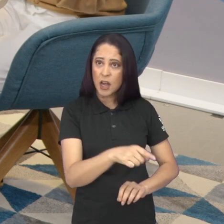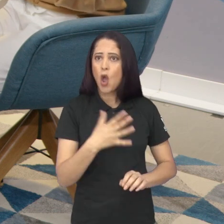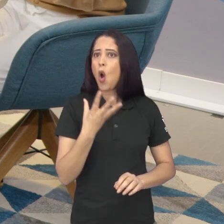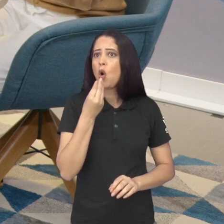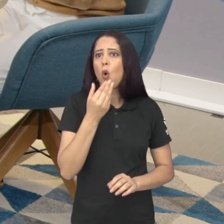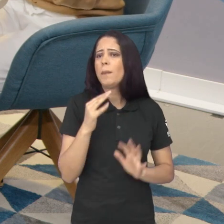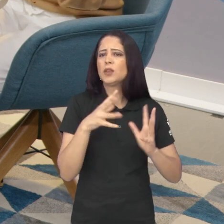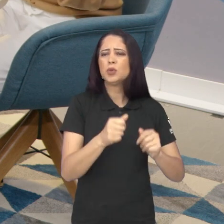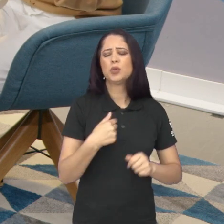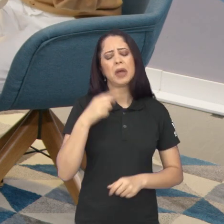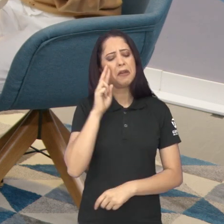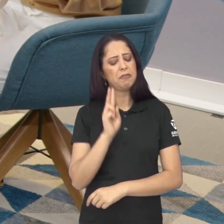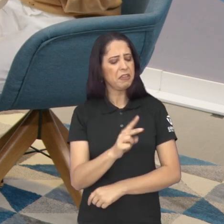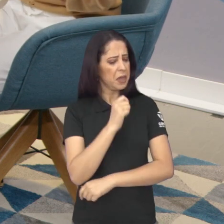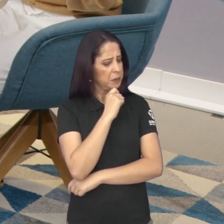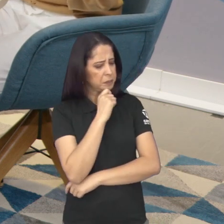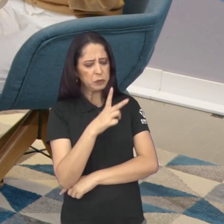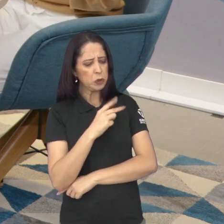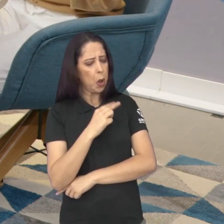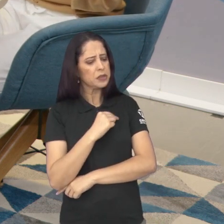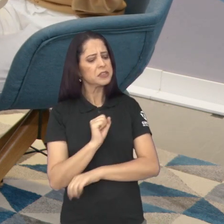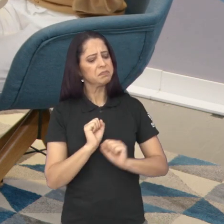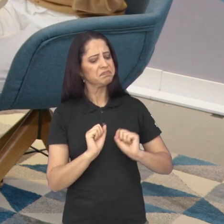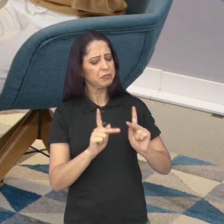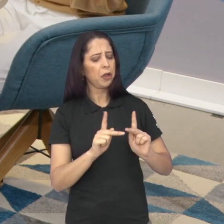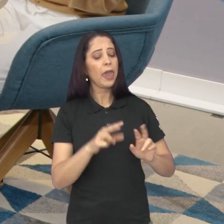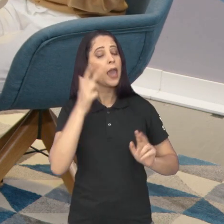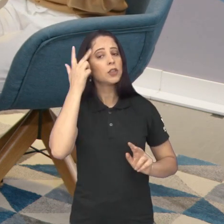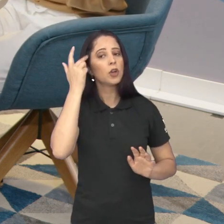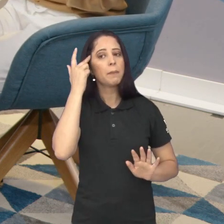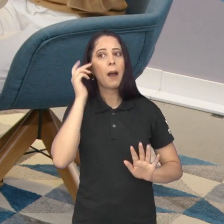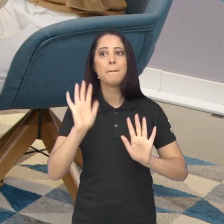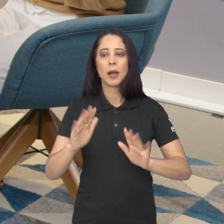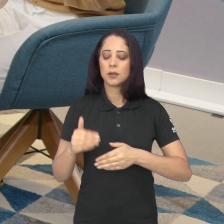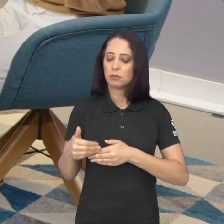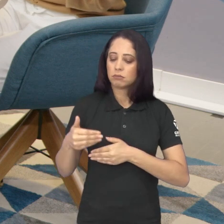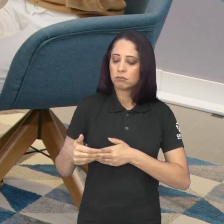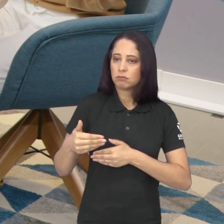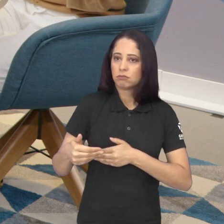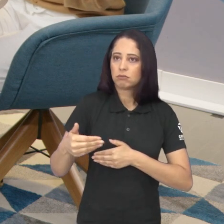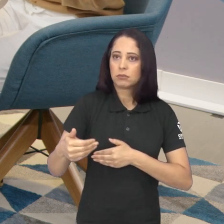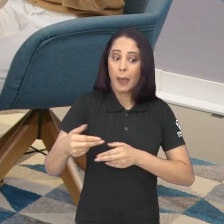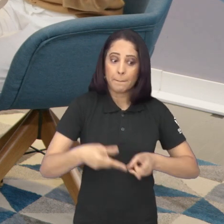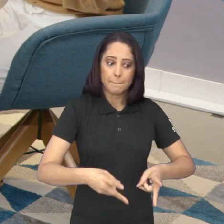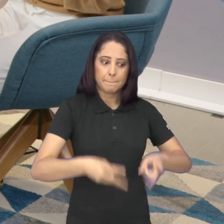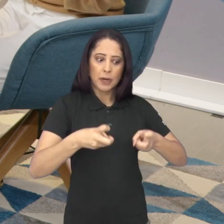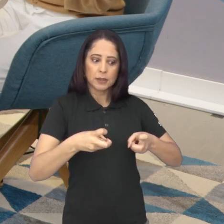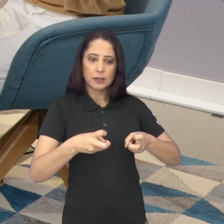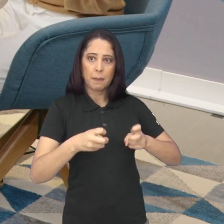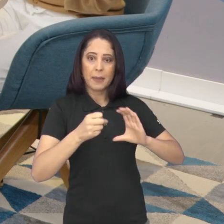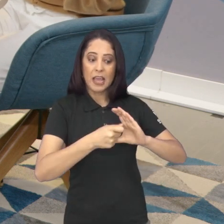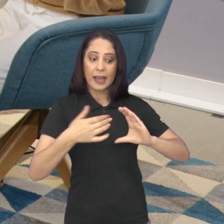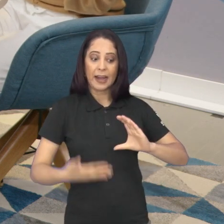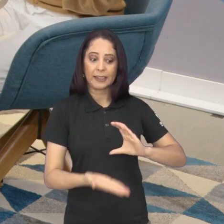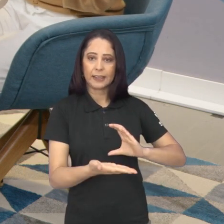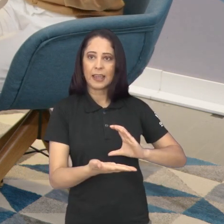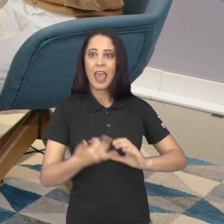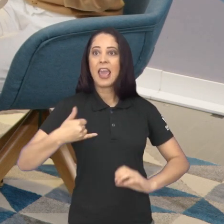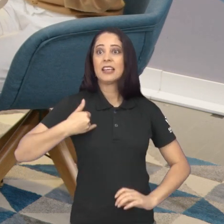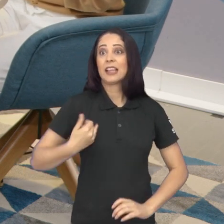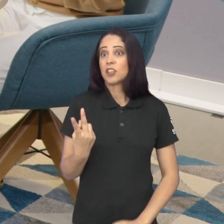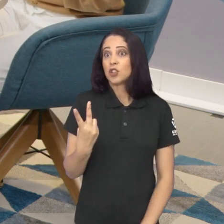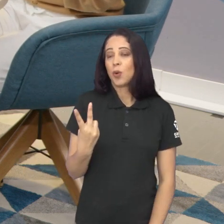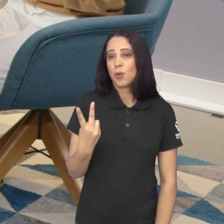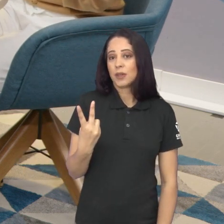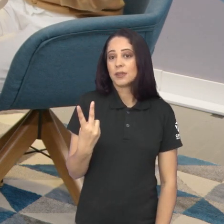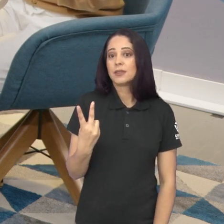tudo. Então, eu não tinha nenhuma característica que me chamasse a atenção. Eu fui perceber, a gente foi notar alguma característica quando ele tinha quase 2 anos